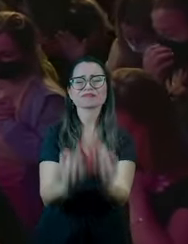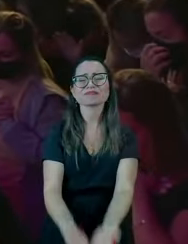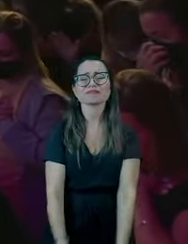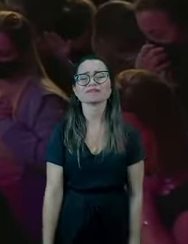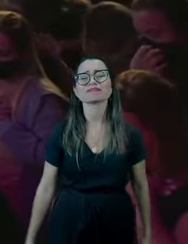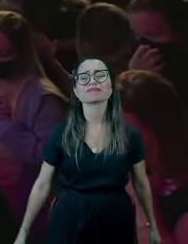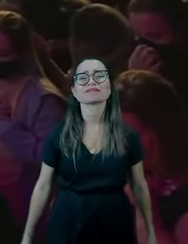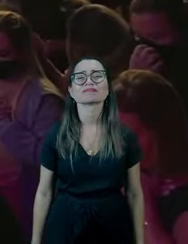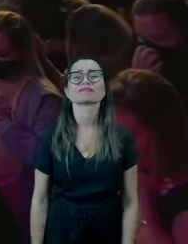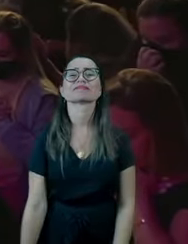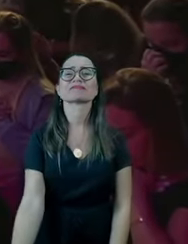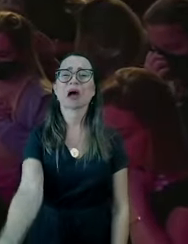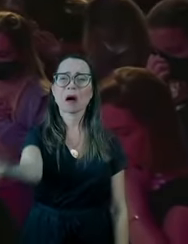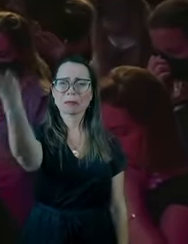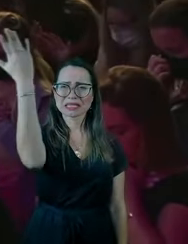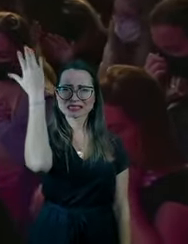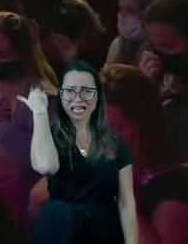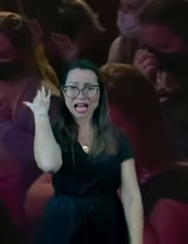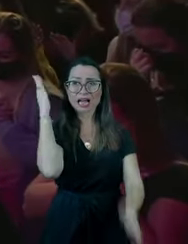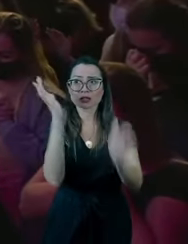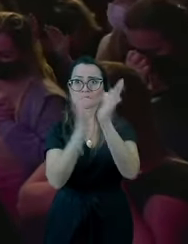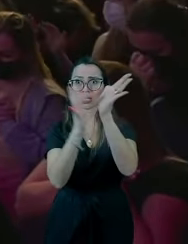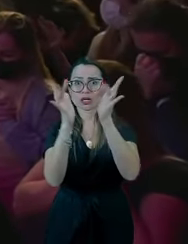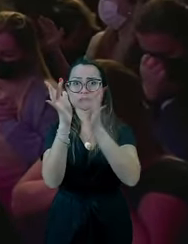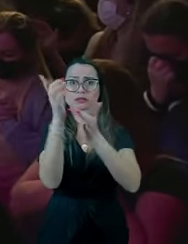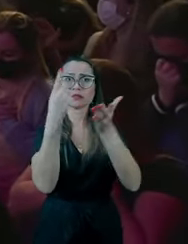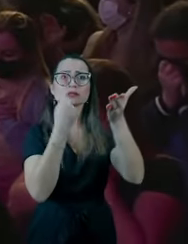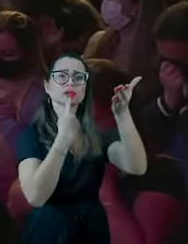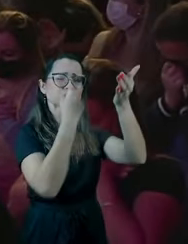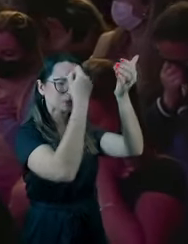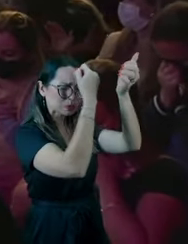irmão. Quando Jesus